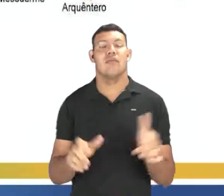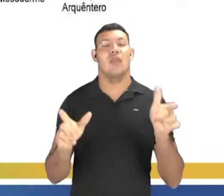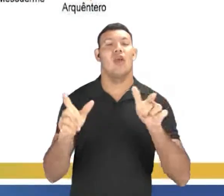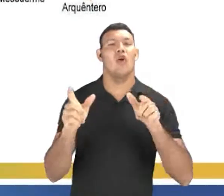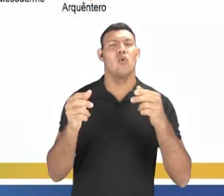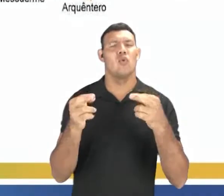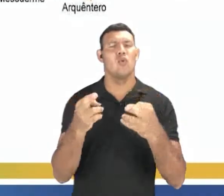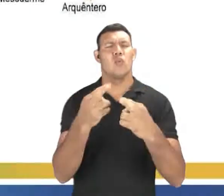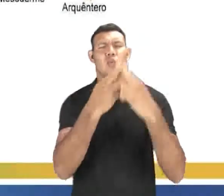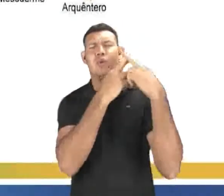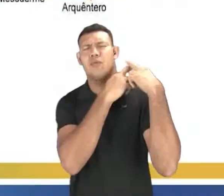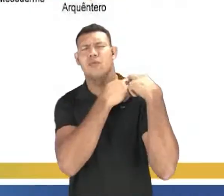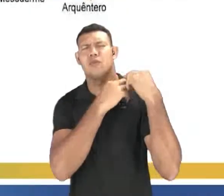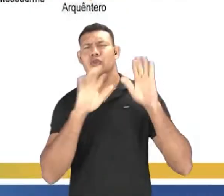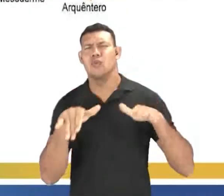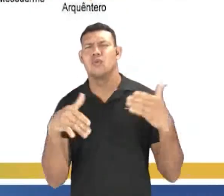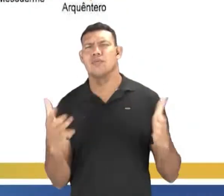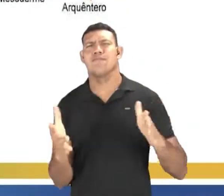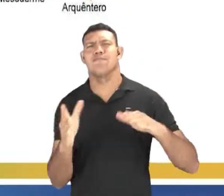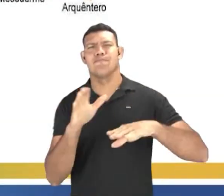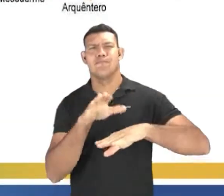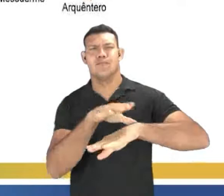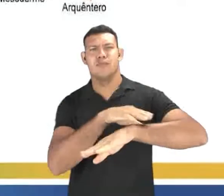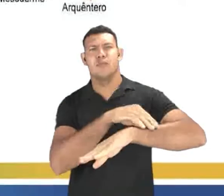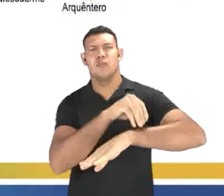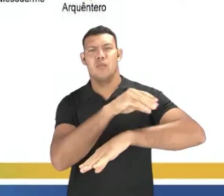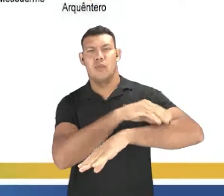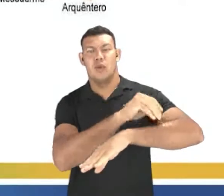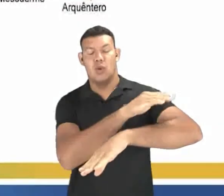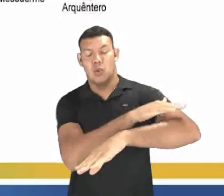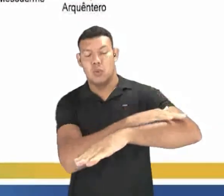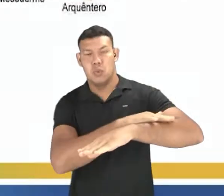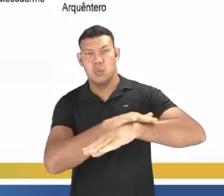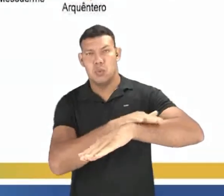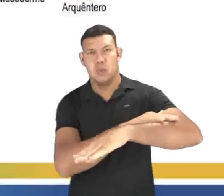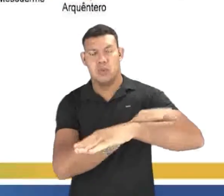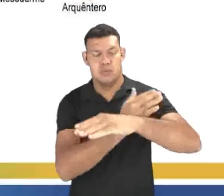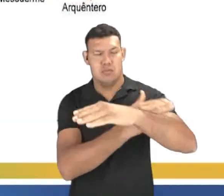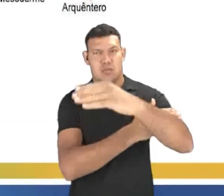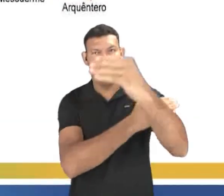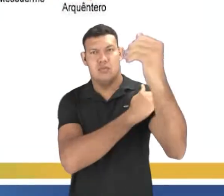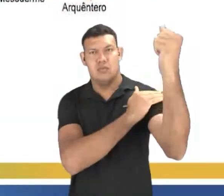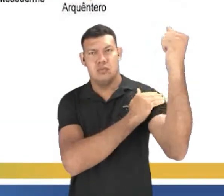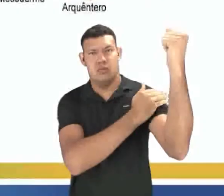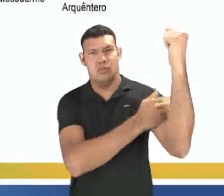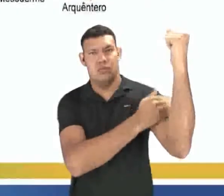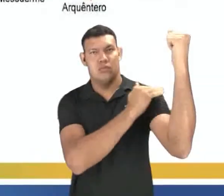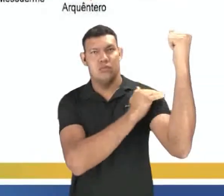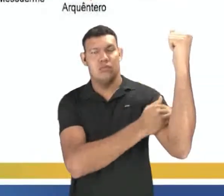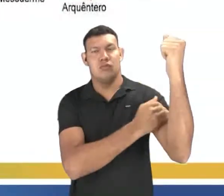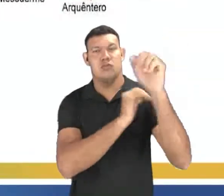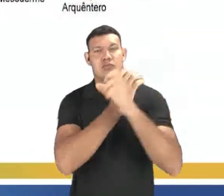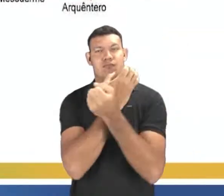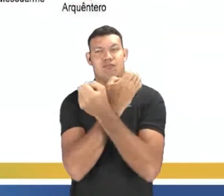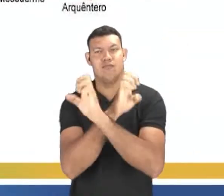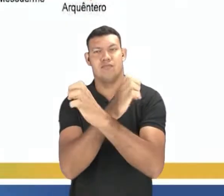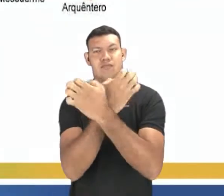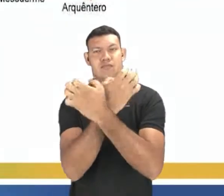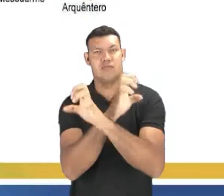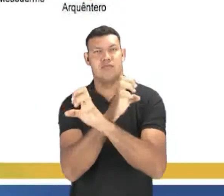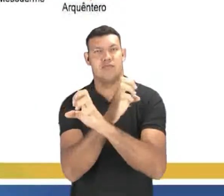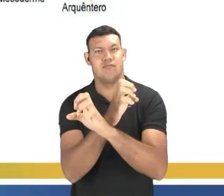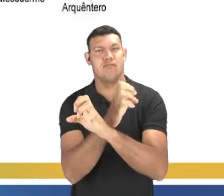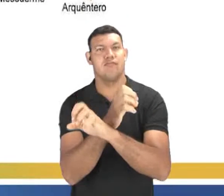trabalha na função na Derme da pele dos músculos da cartilagens e ossos é